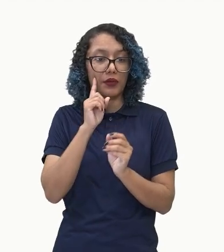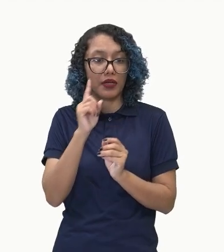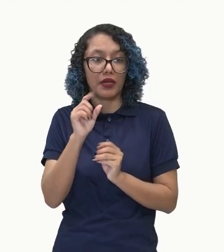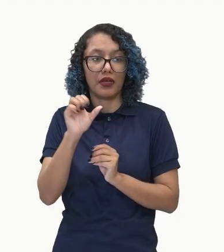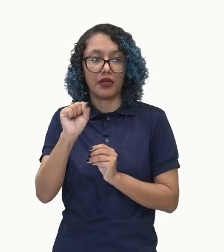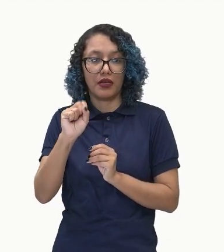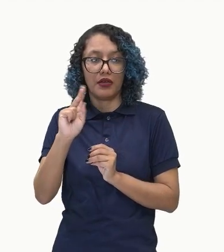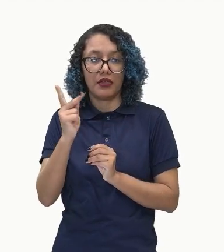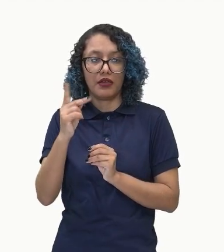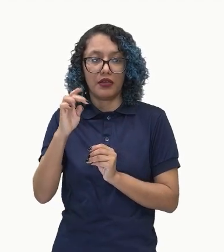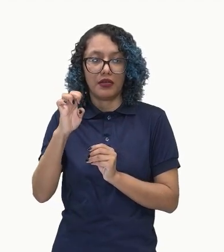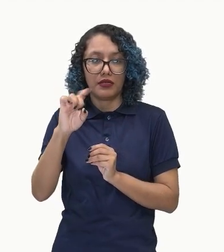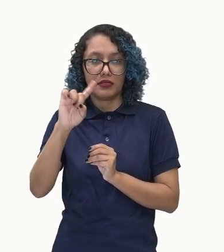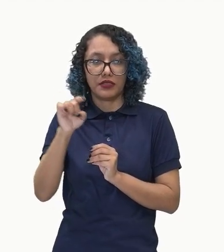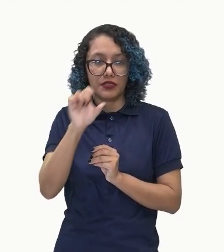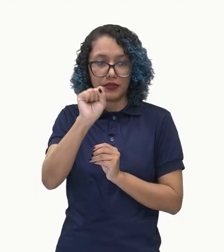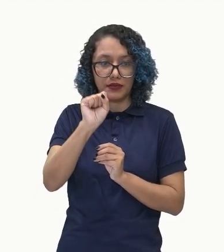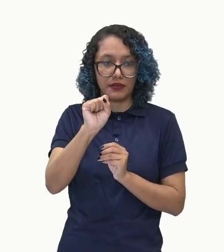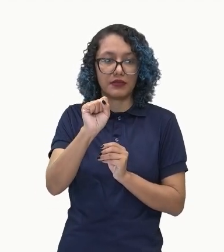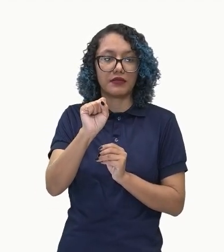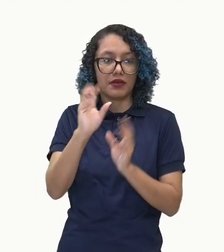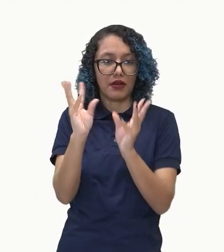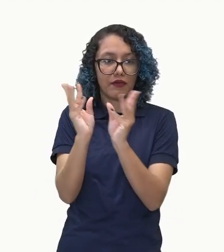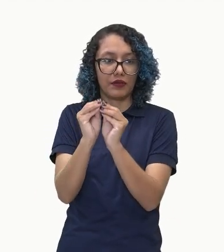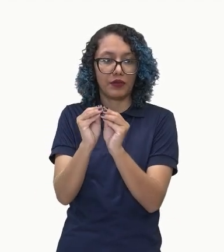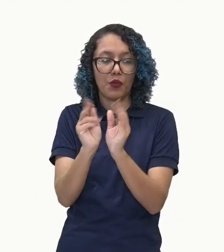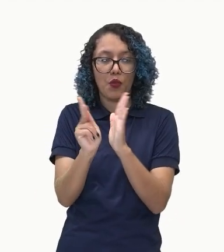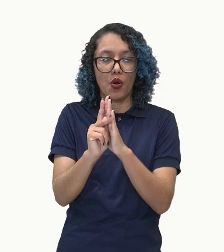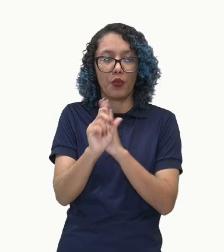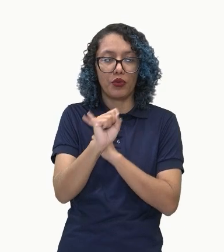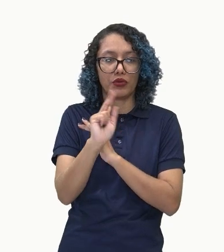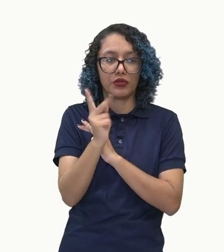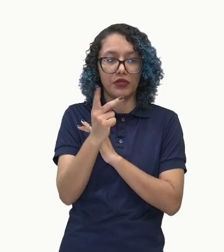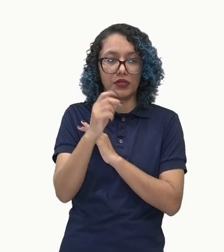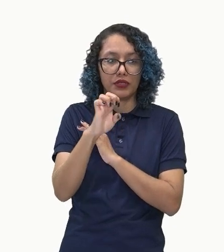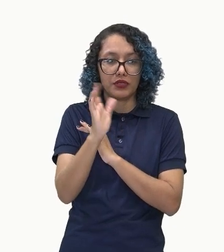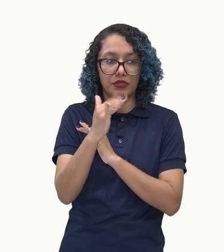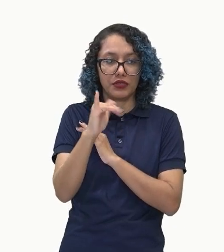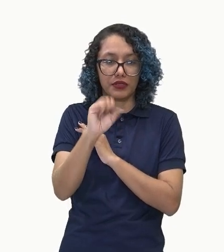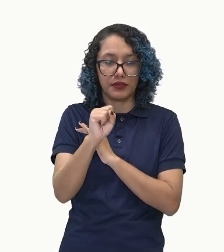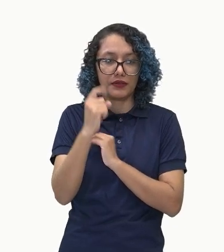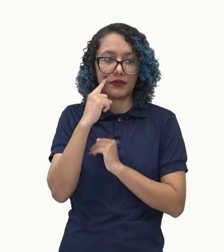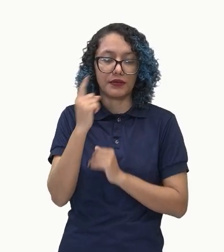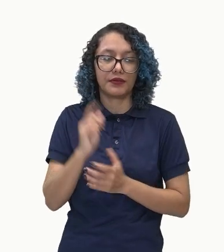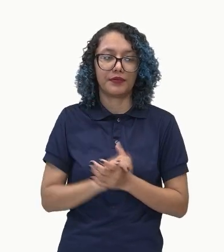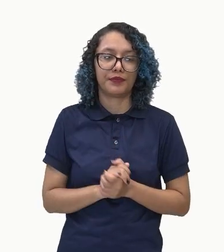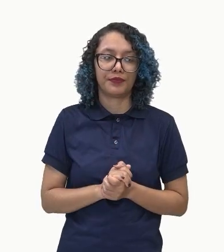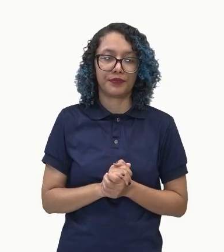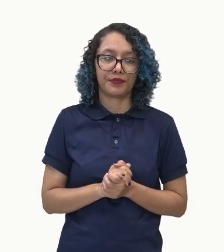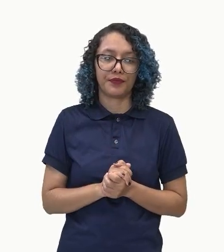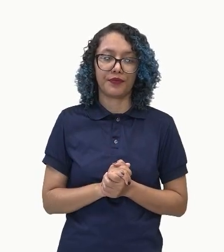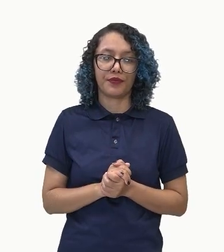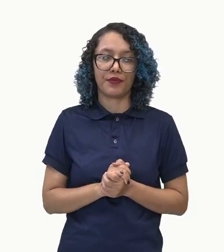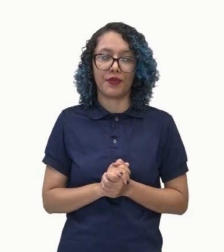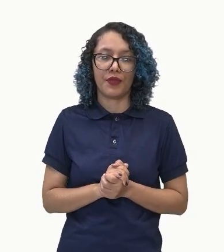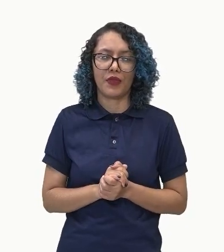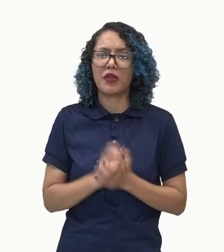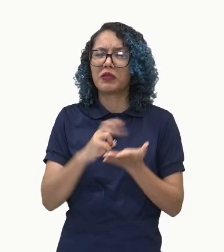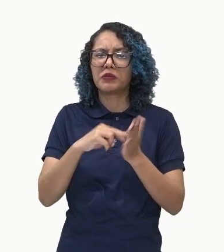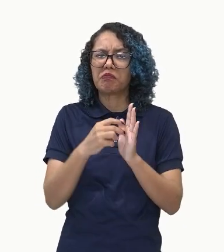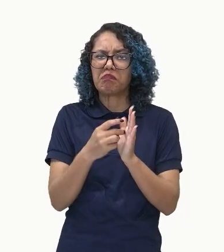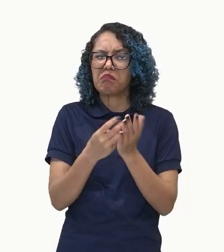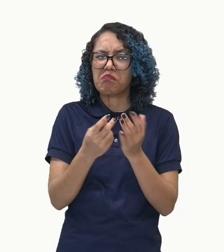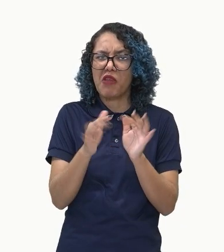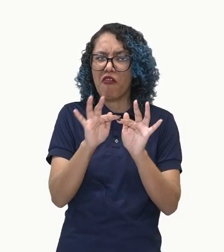Pode ser a forma abreviada, tá, gente? Fica X. She's a virtual reality designer. Teacher, por que tem a forma abreviada? A